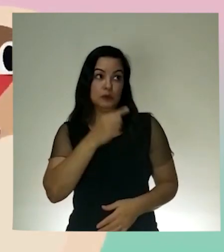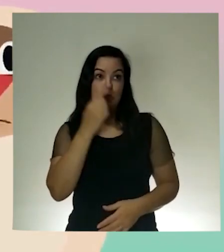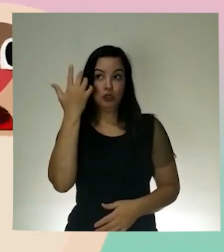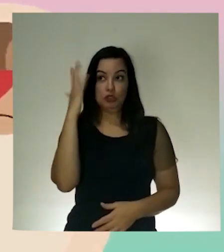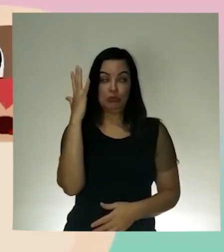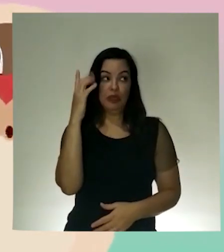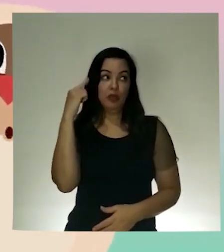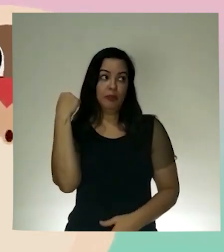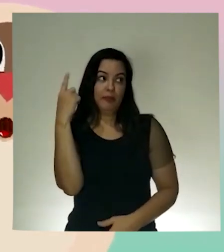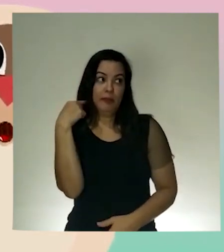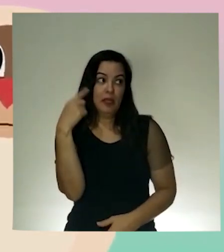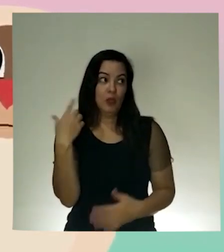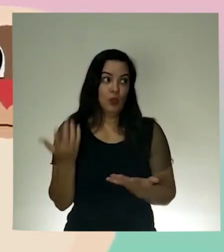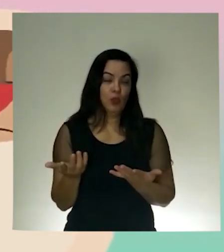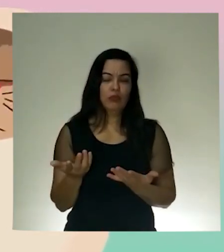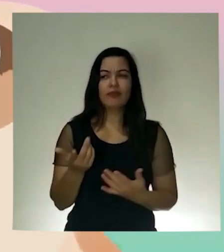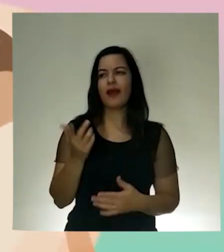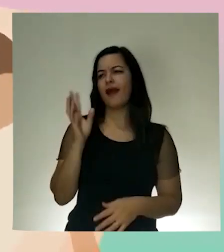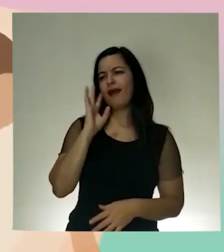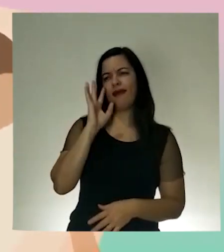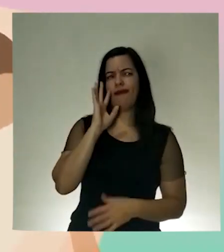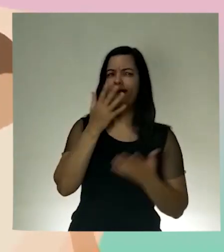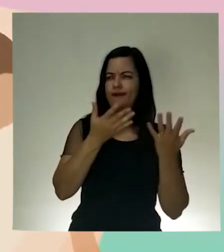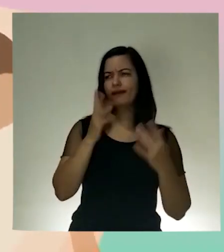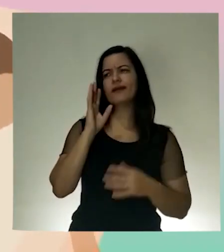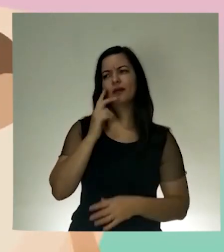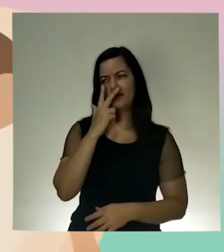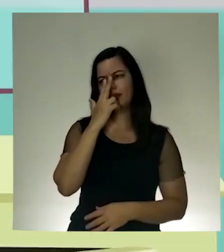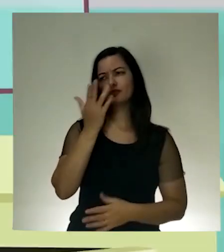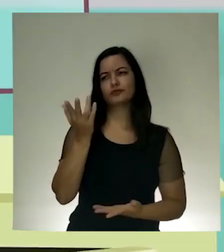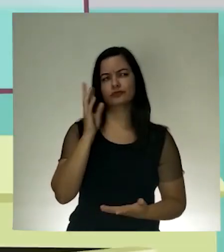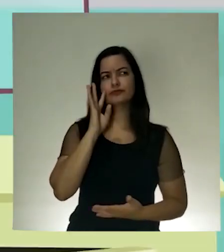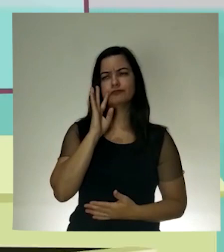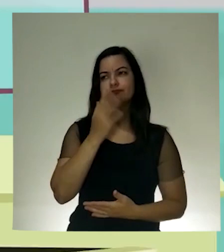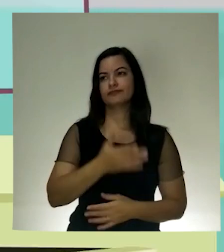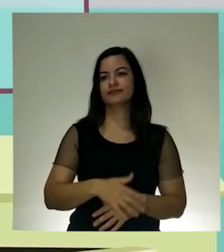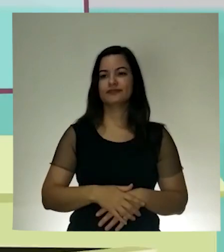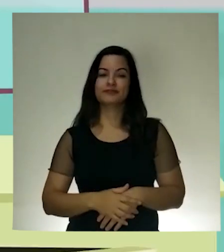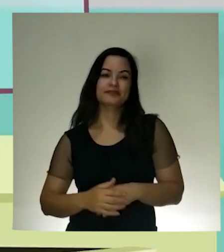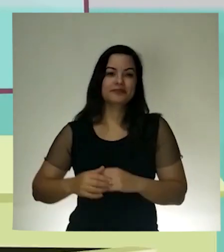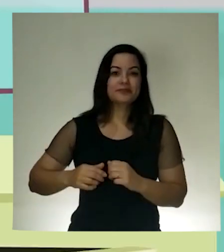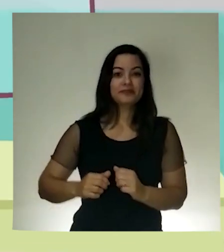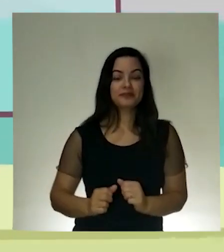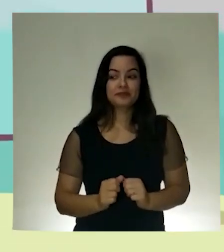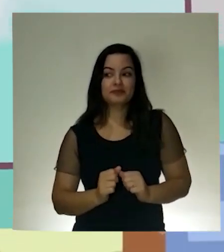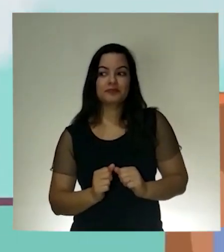esse espelho é meio maluco. Eu achei ele legal.